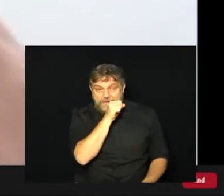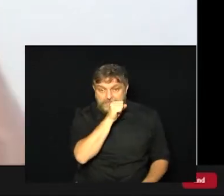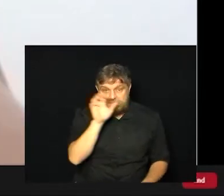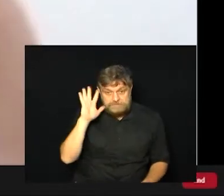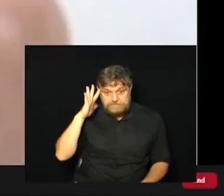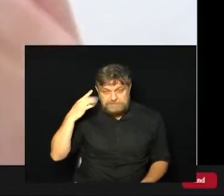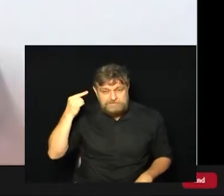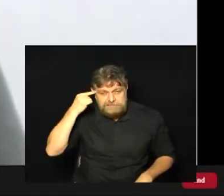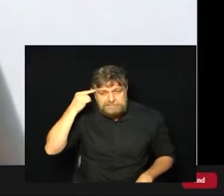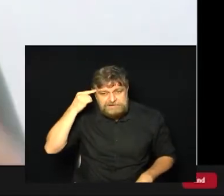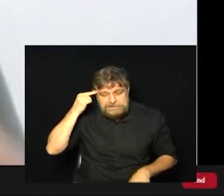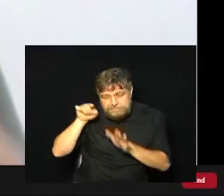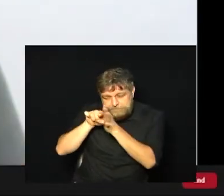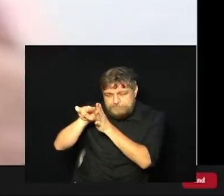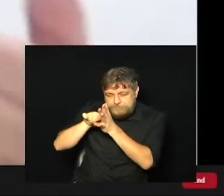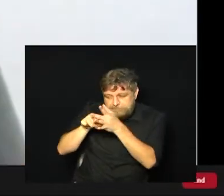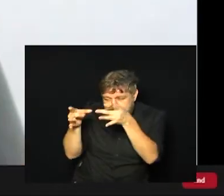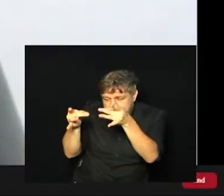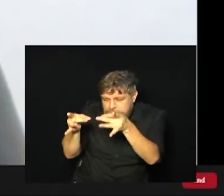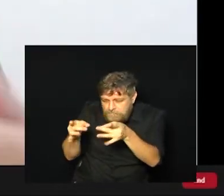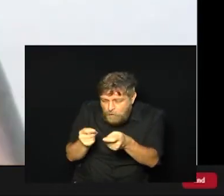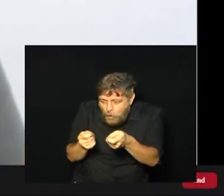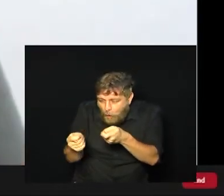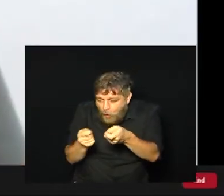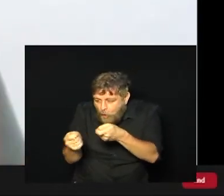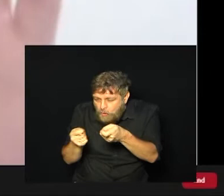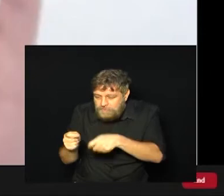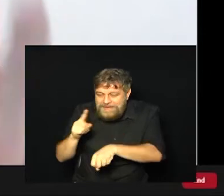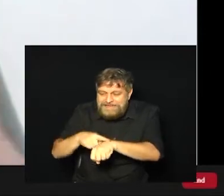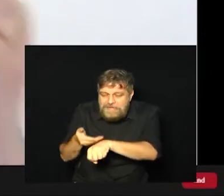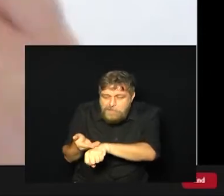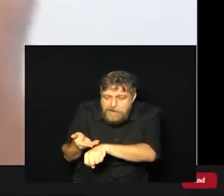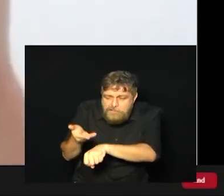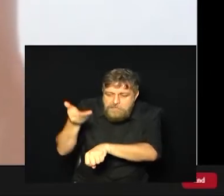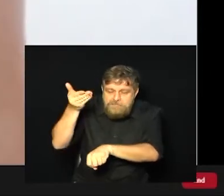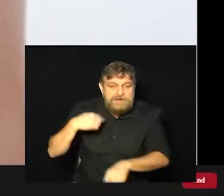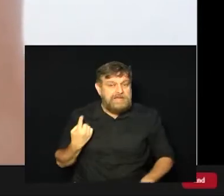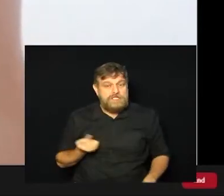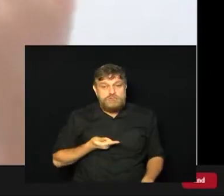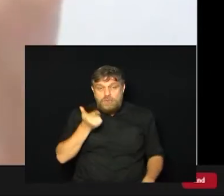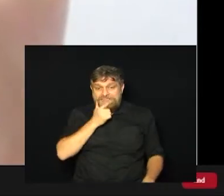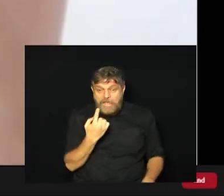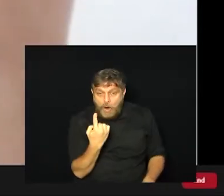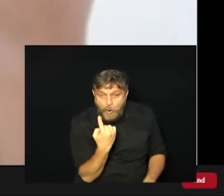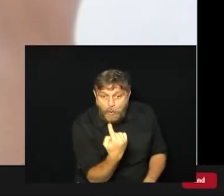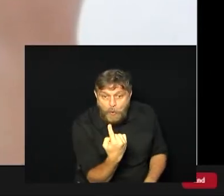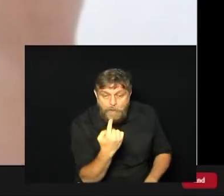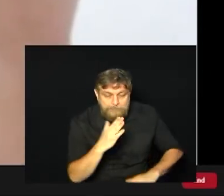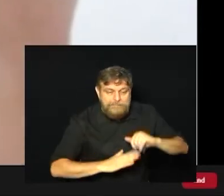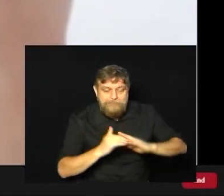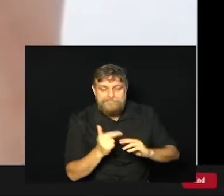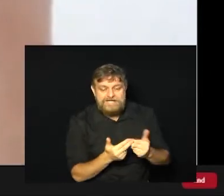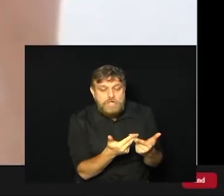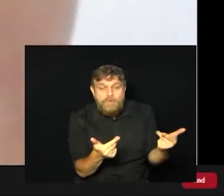esse pensar apurado, o do controle, do planejamento do longo prazo, basicamente a gente conseguiria fazer bem feito uma